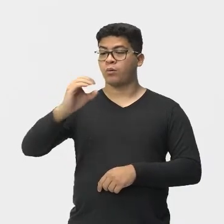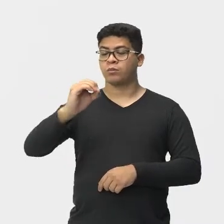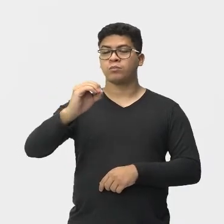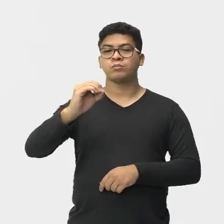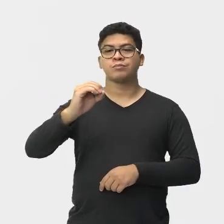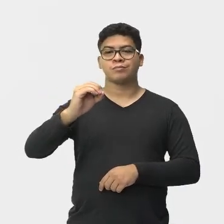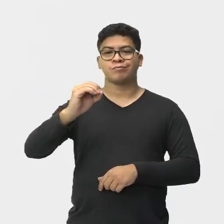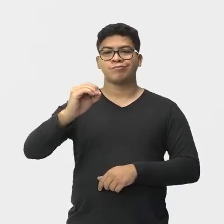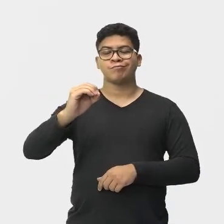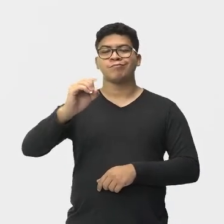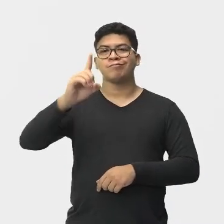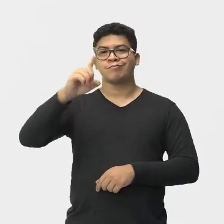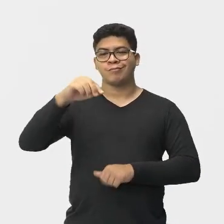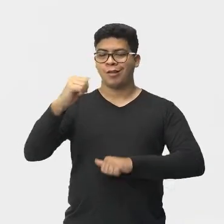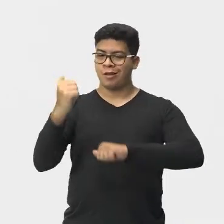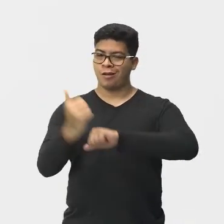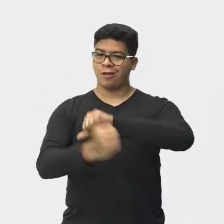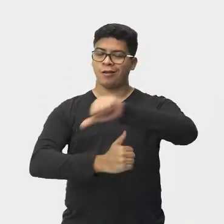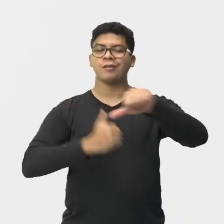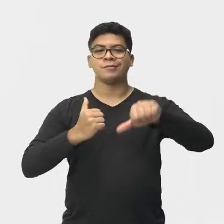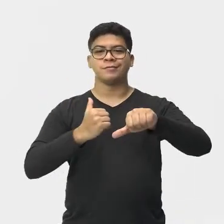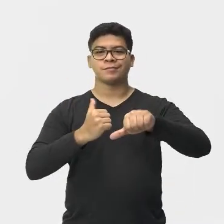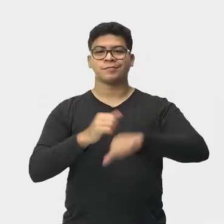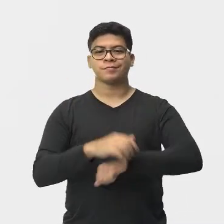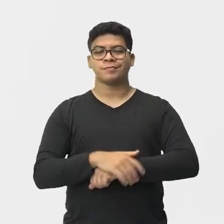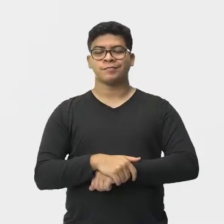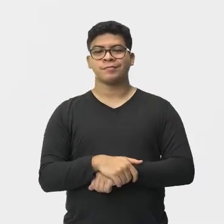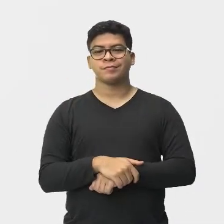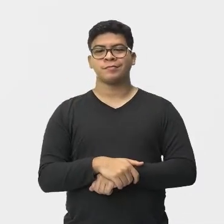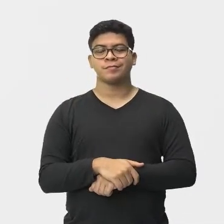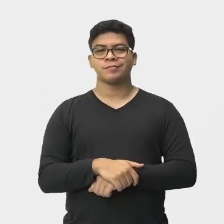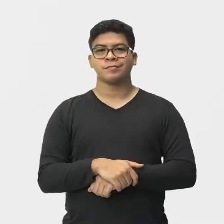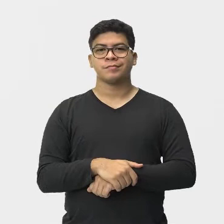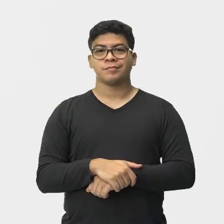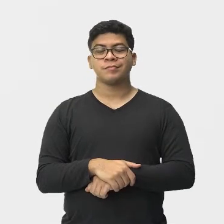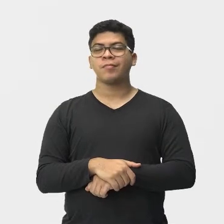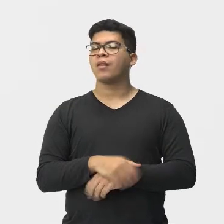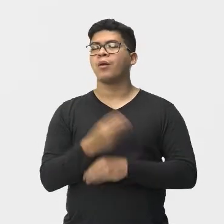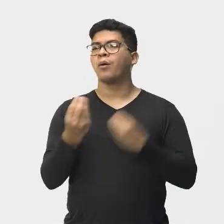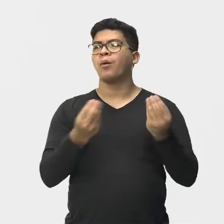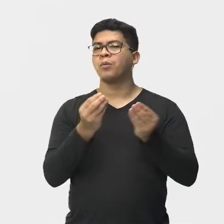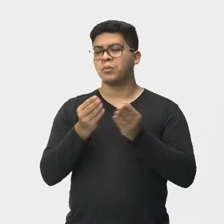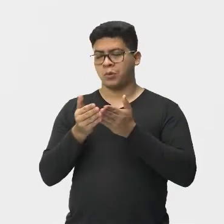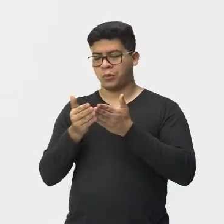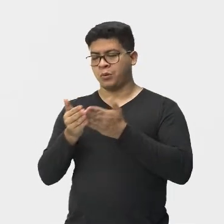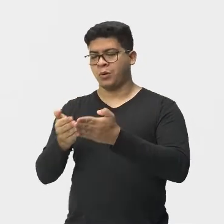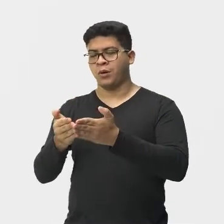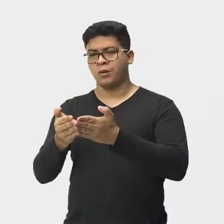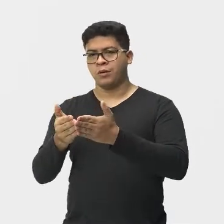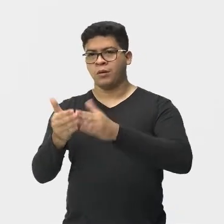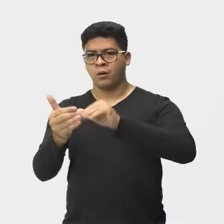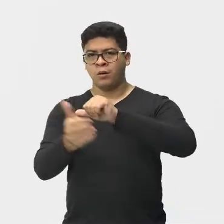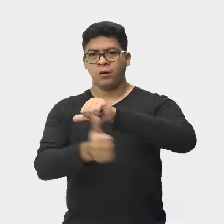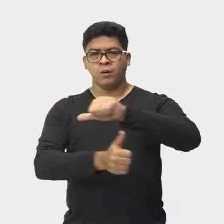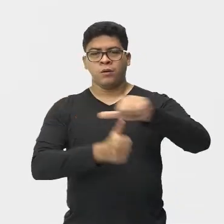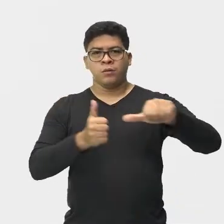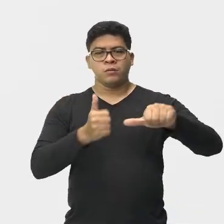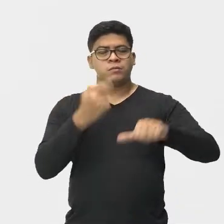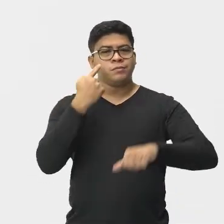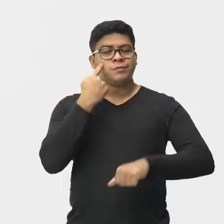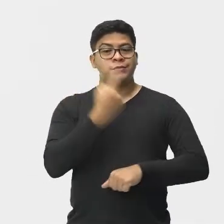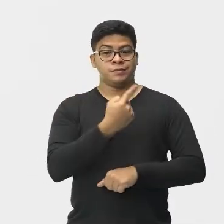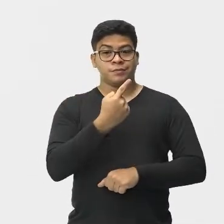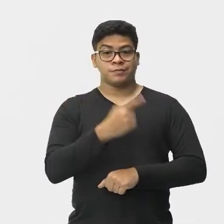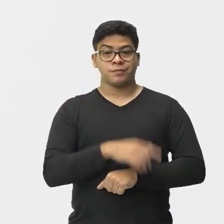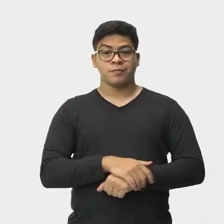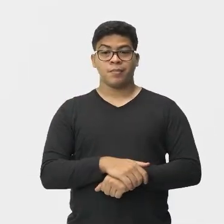lo. Como é que ficaria essa nossa frase substituindo um barco por lo? Ficaria da seguinte forma.